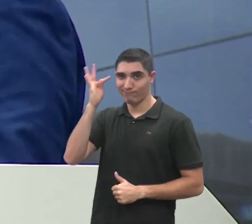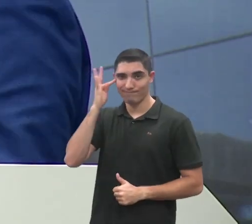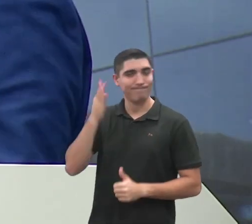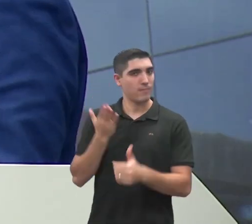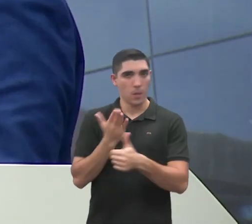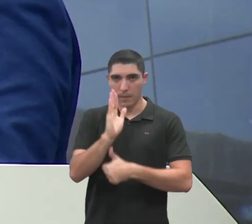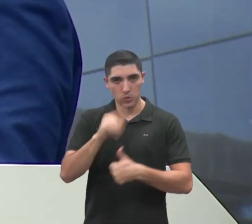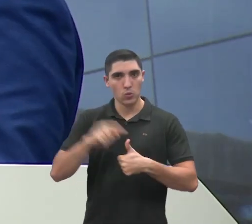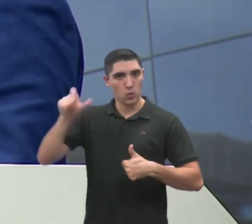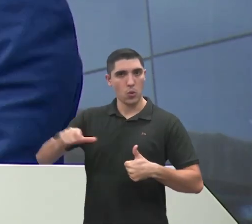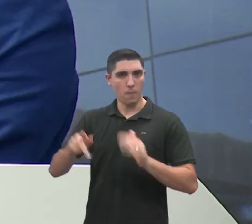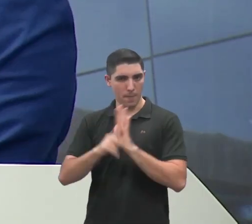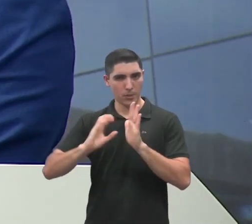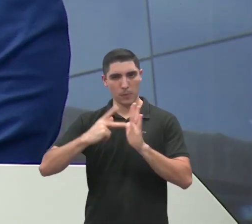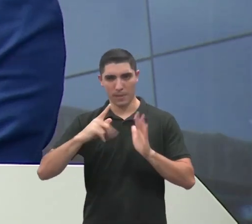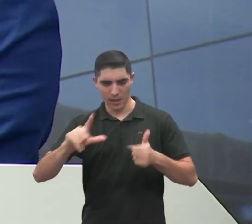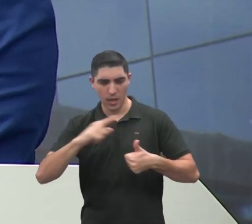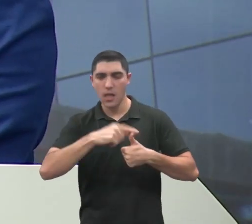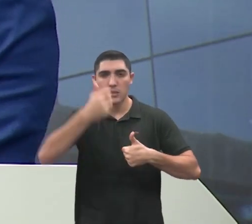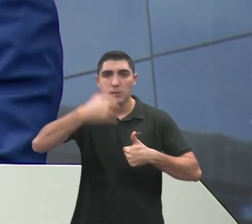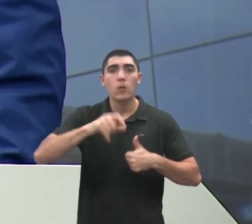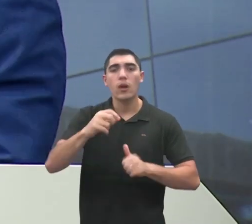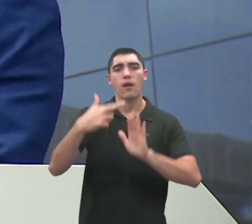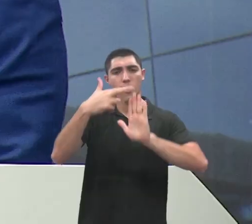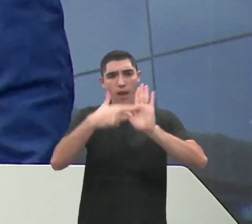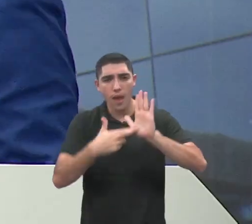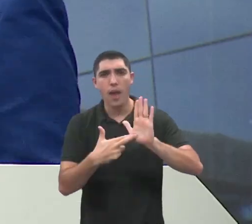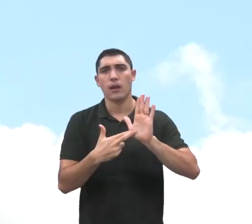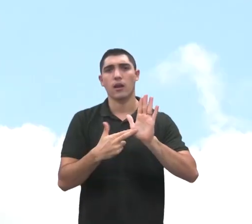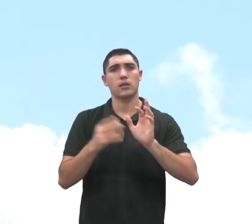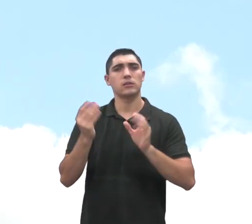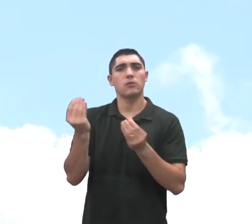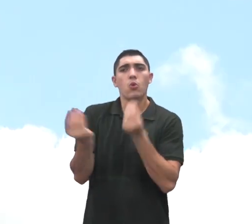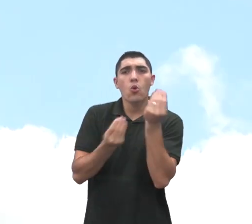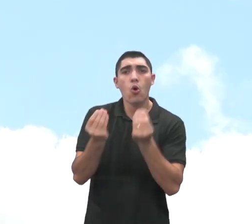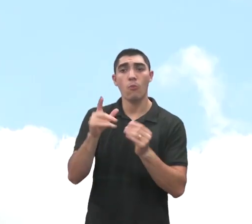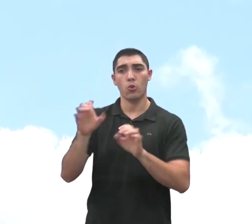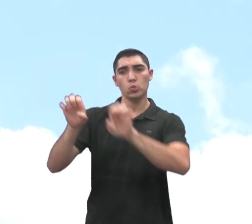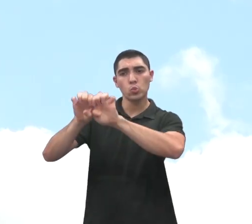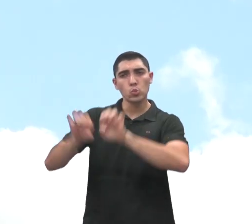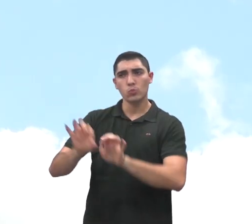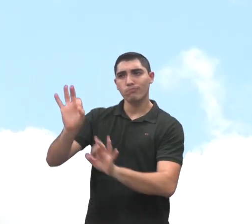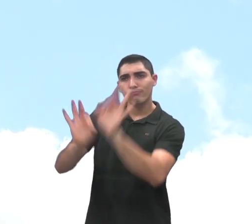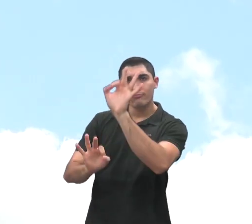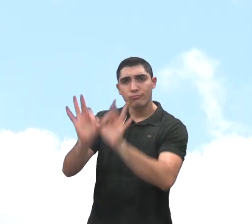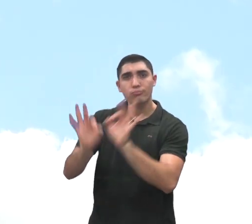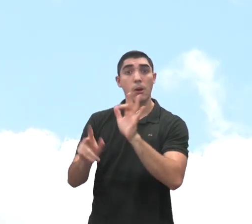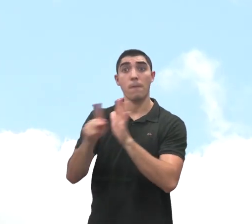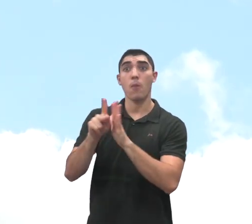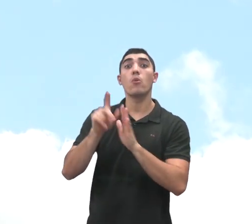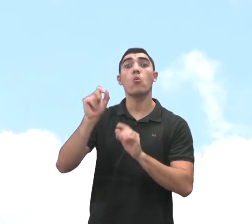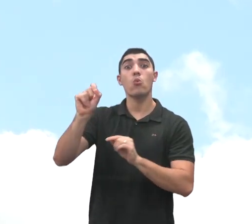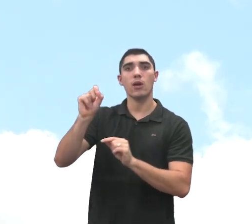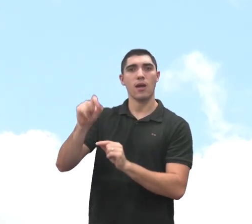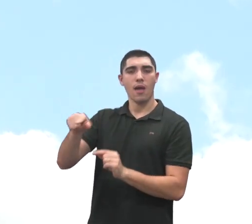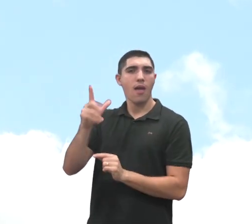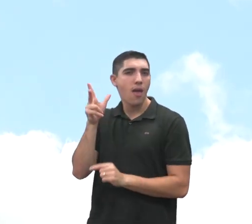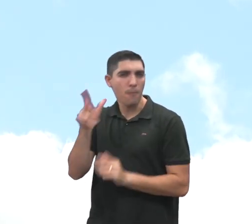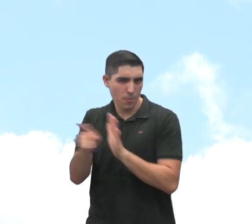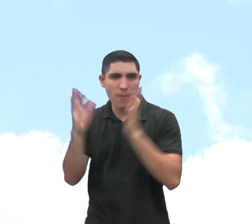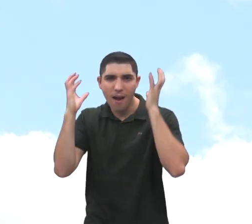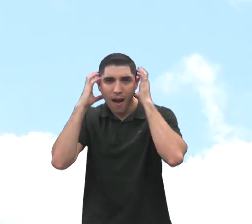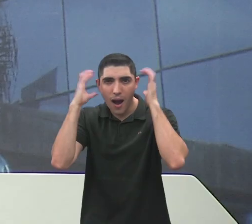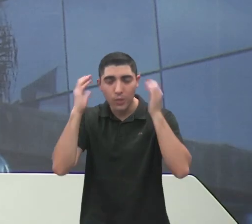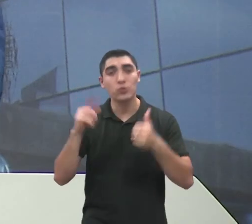vereador Tomás Henrique, do PL, que estabelece normas e procedimentos para a instalação de infraestrutura de suporte às estações rádio base